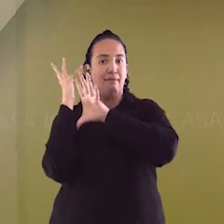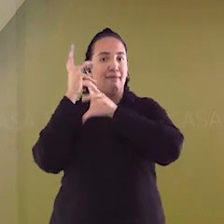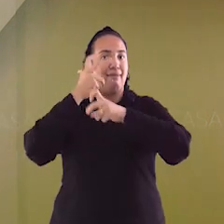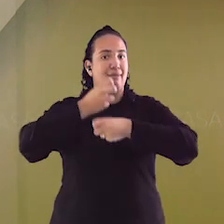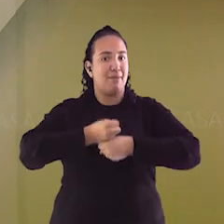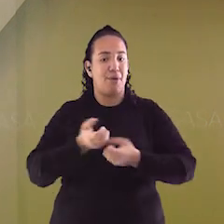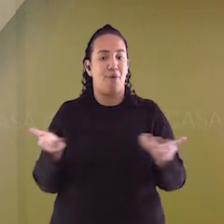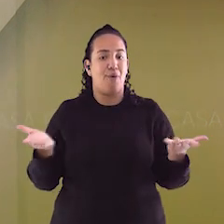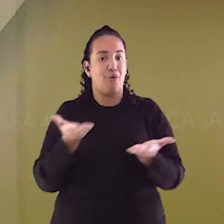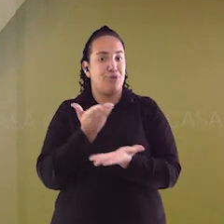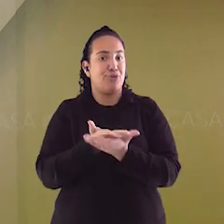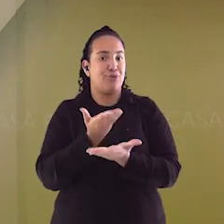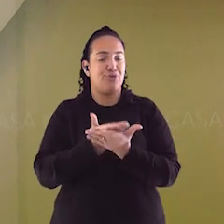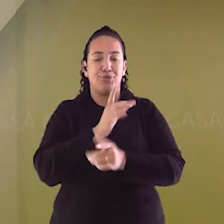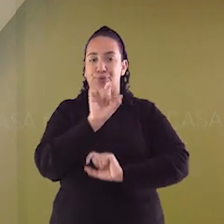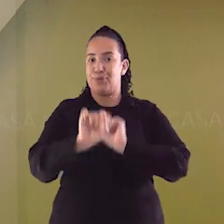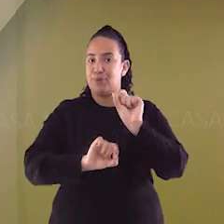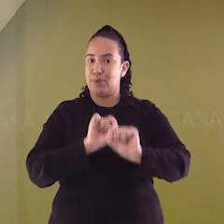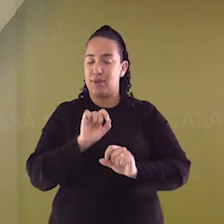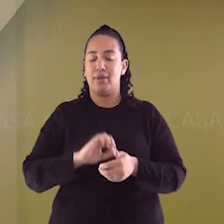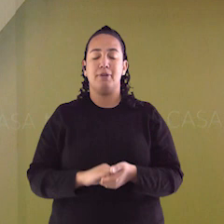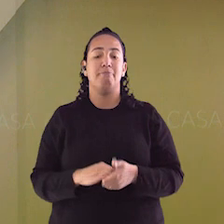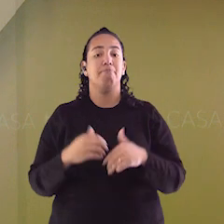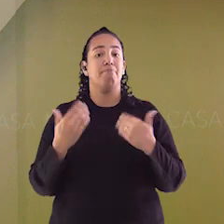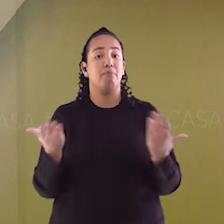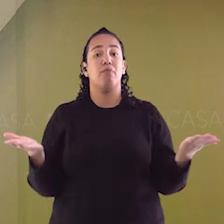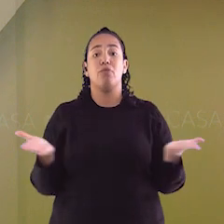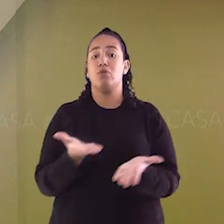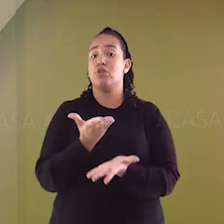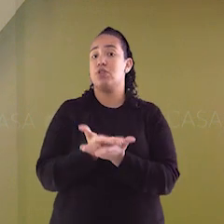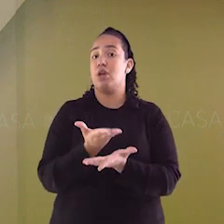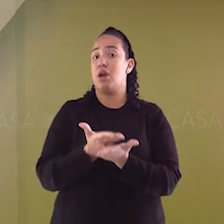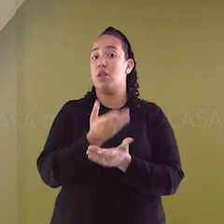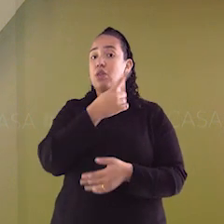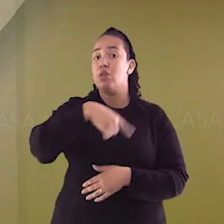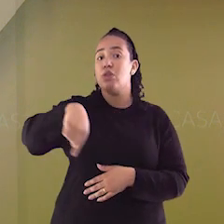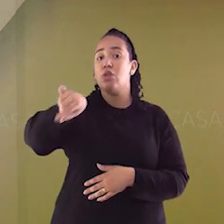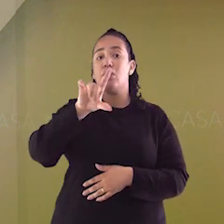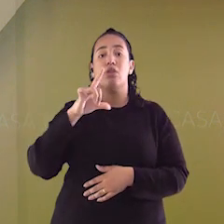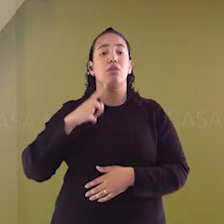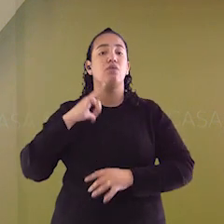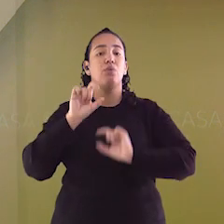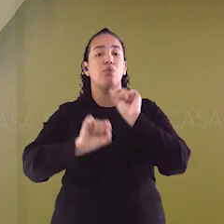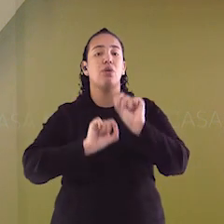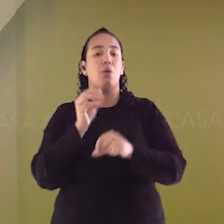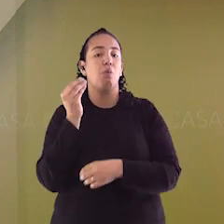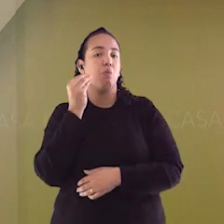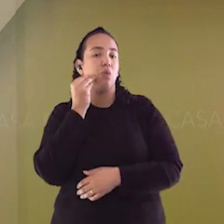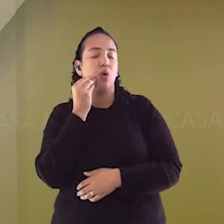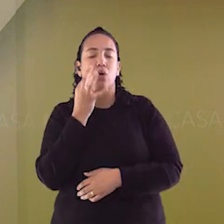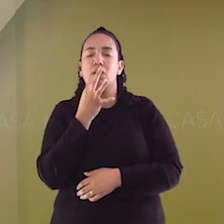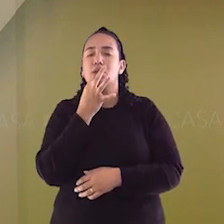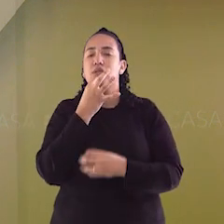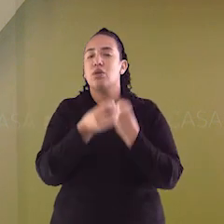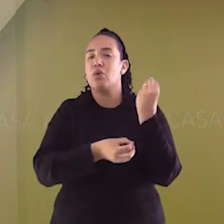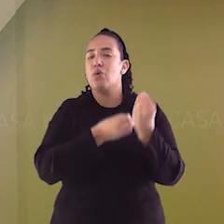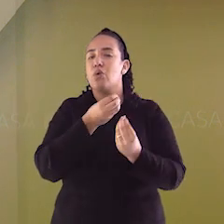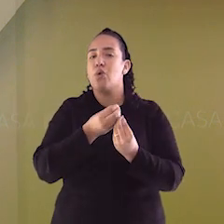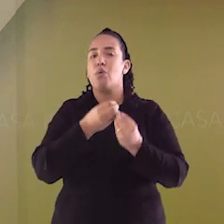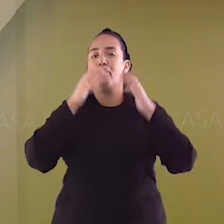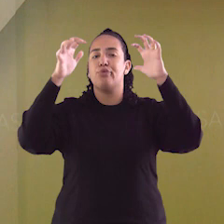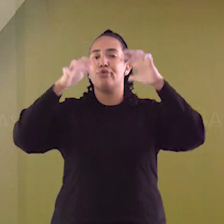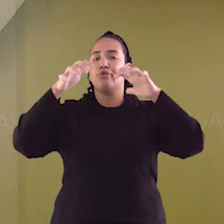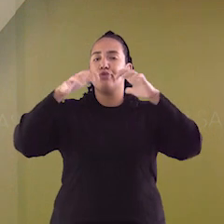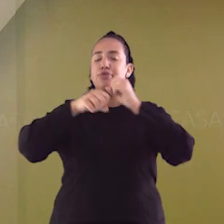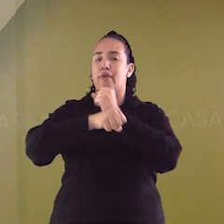em nossa aula de hoje. Ao longo de nossa aula, tivemos a oportunidade de conhecer o fenômeno da chuva